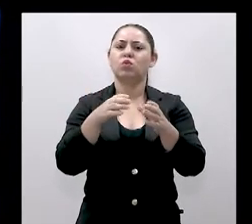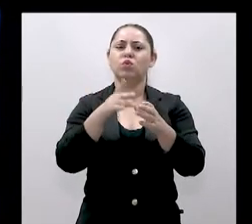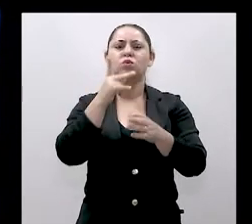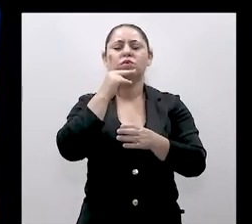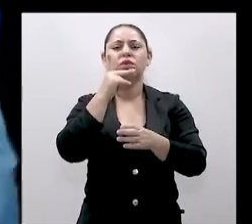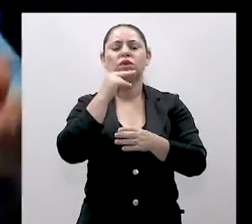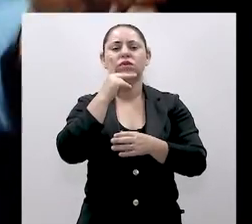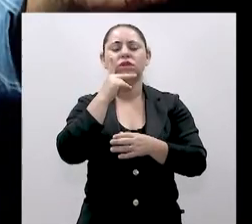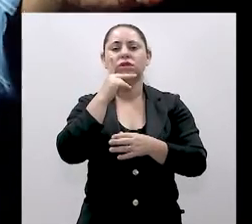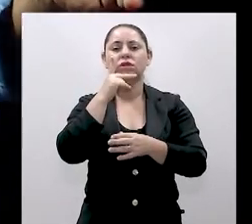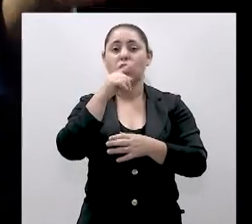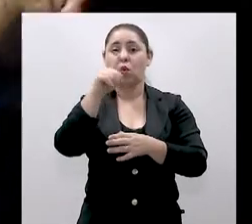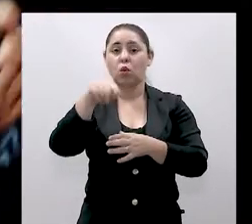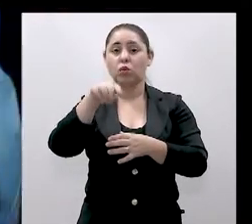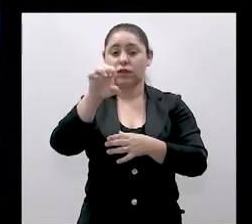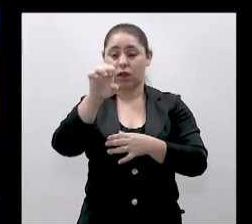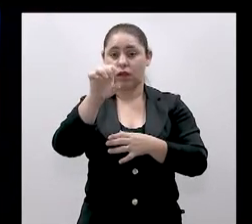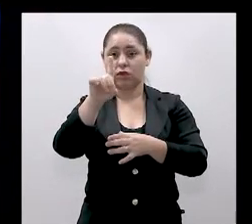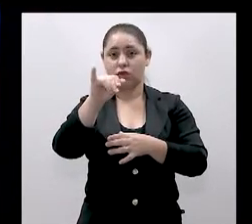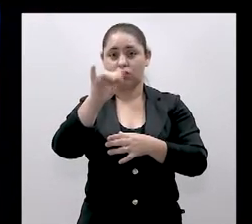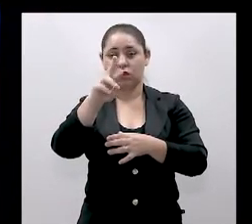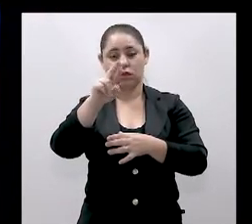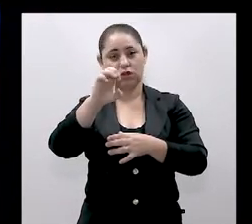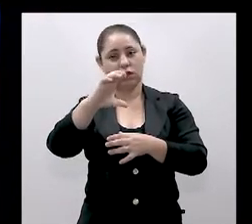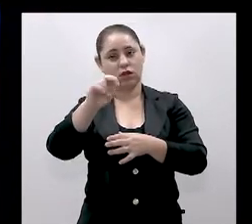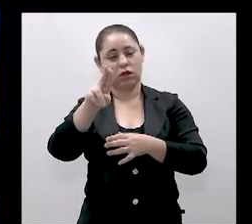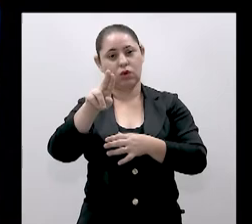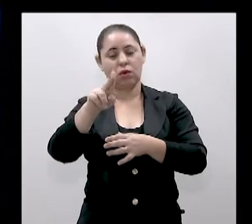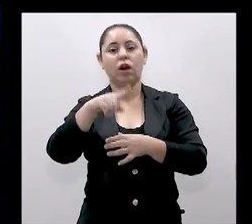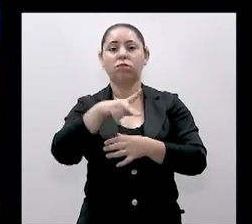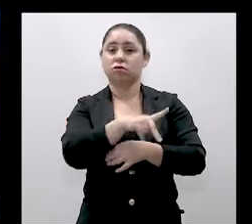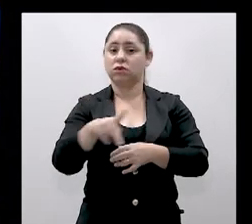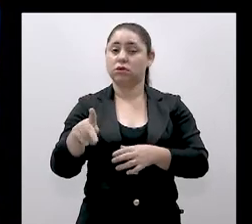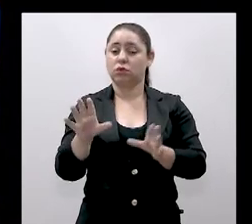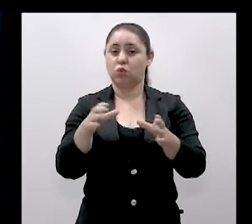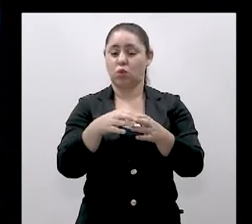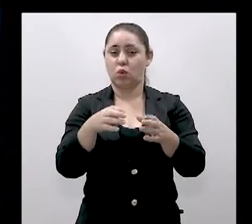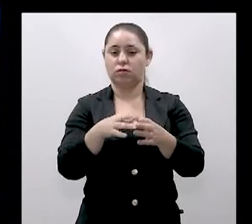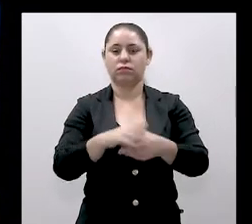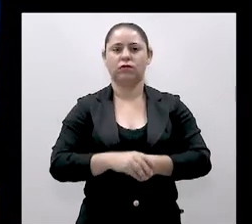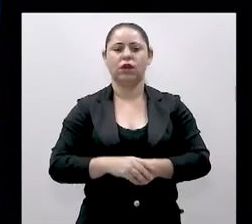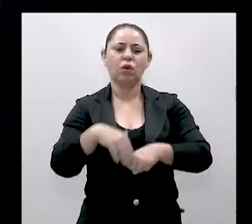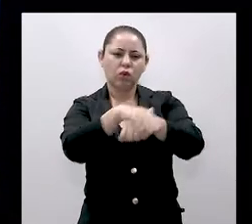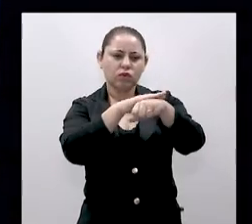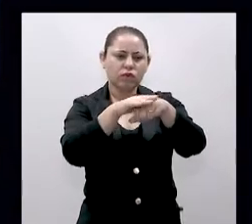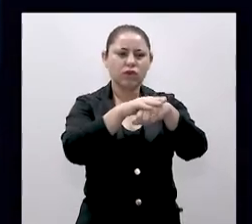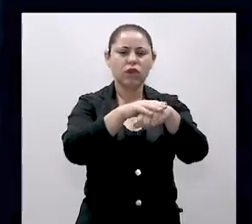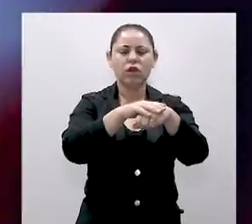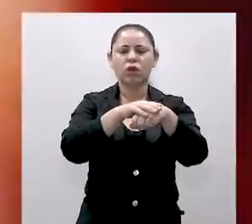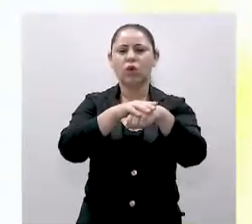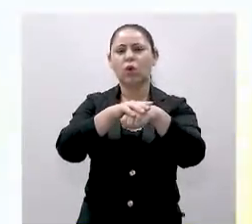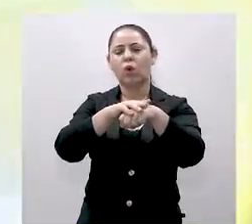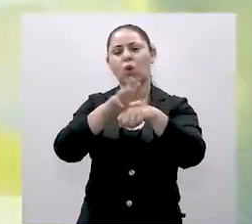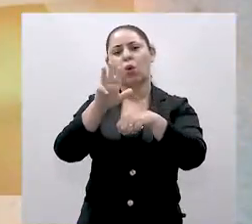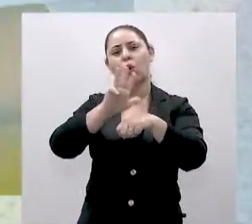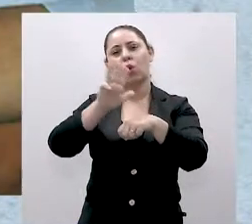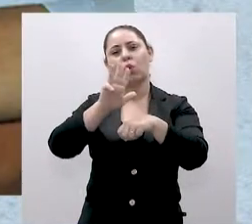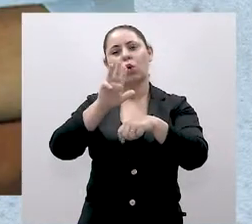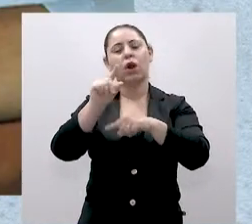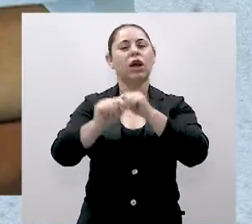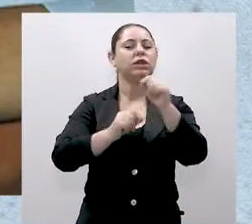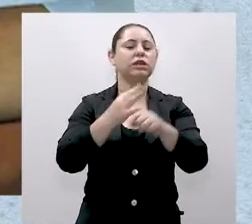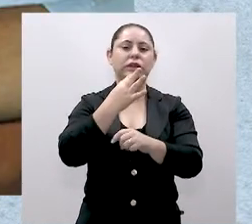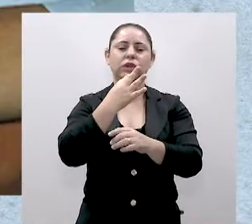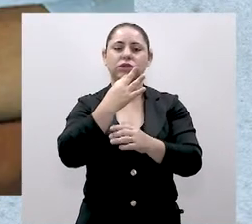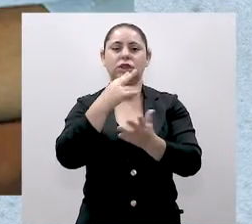o partido naquela pousada do Seu era o presidente do partido né até que um belo dia tenha uma conversa com lula O que é